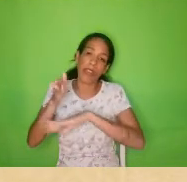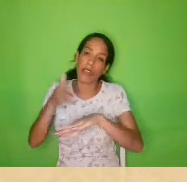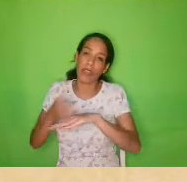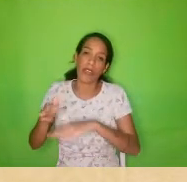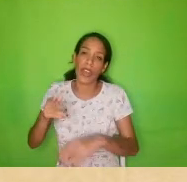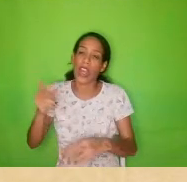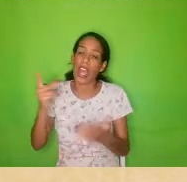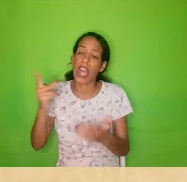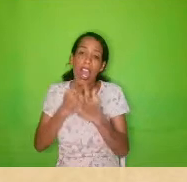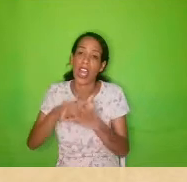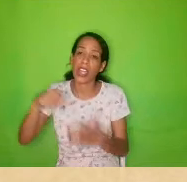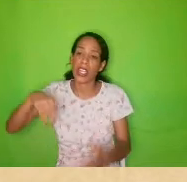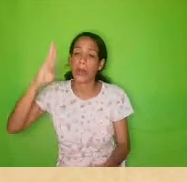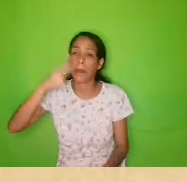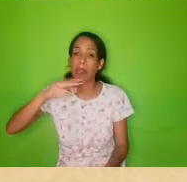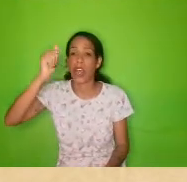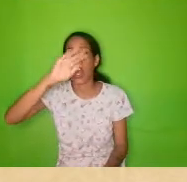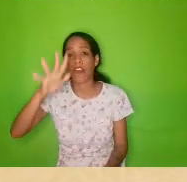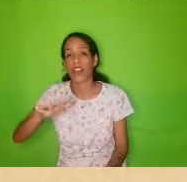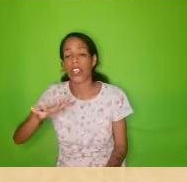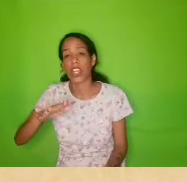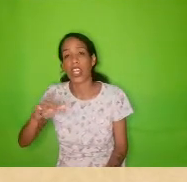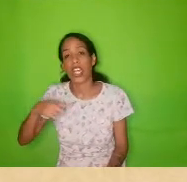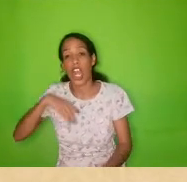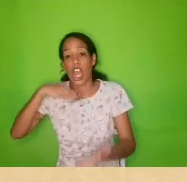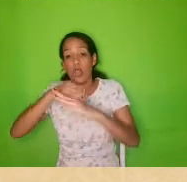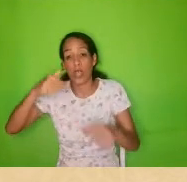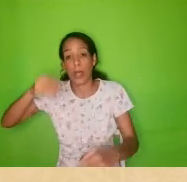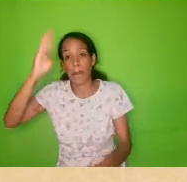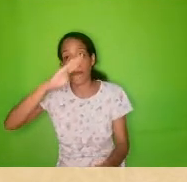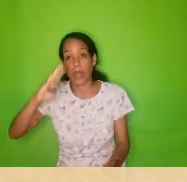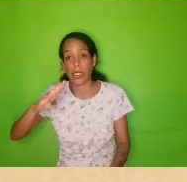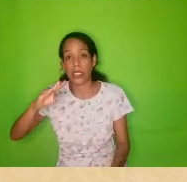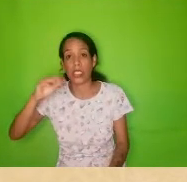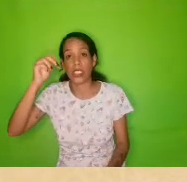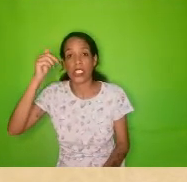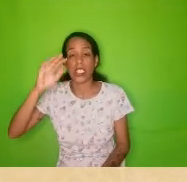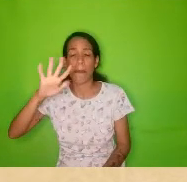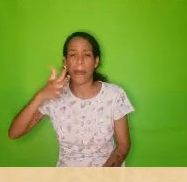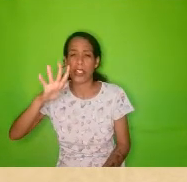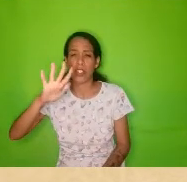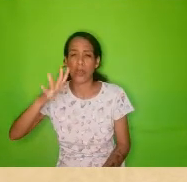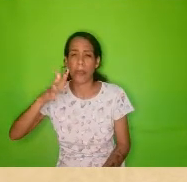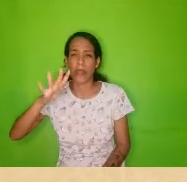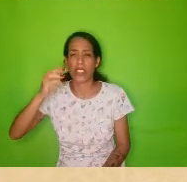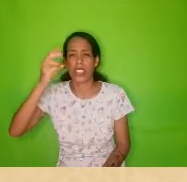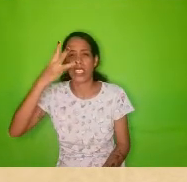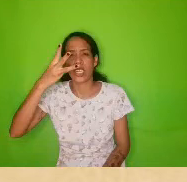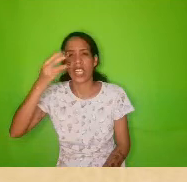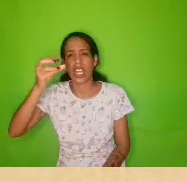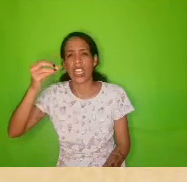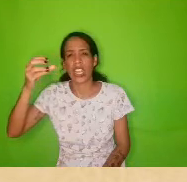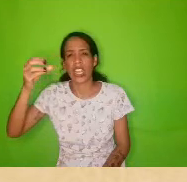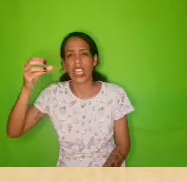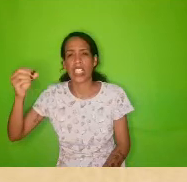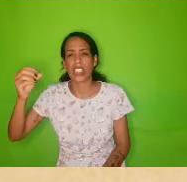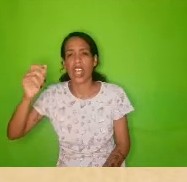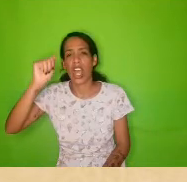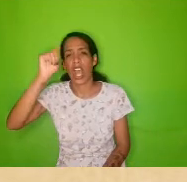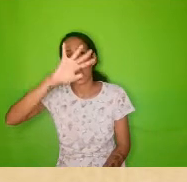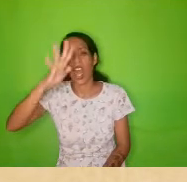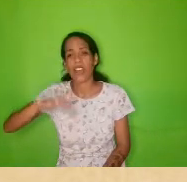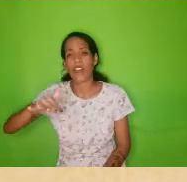indicações que entraram ilegalmente no Brasil cerca de 300 mil africanos